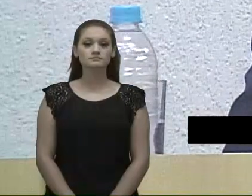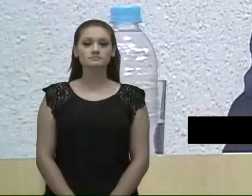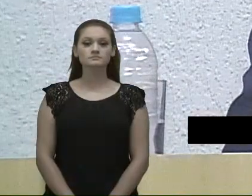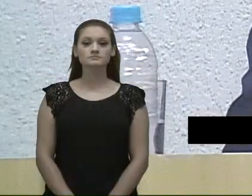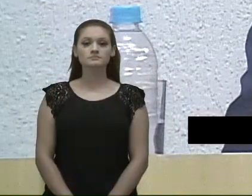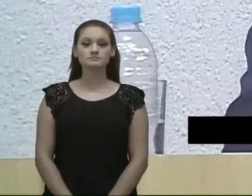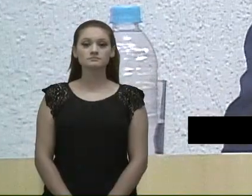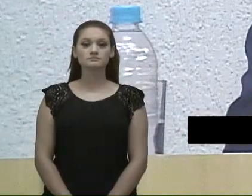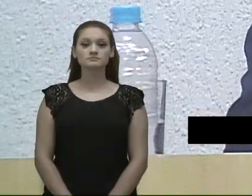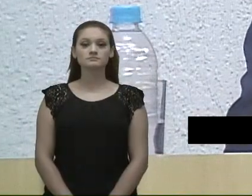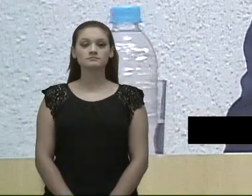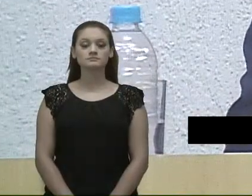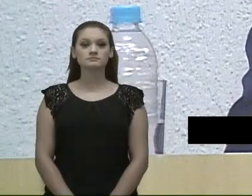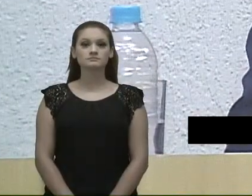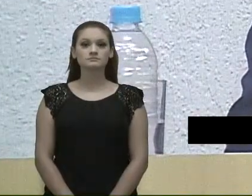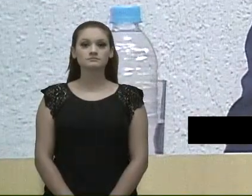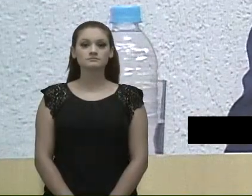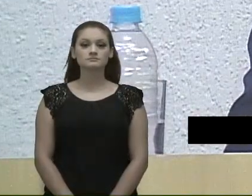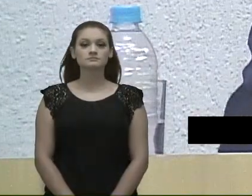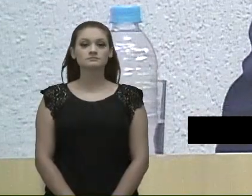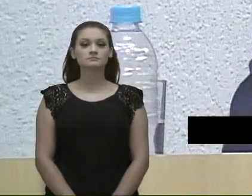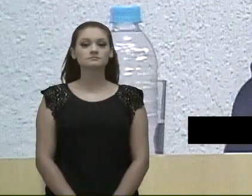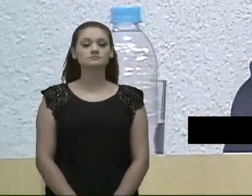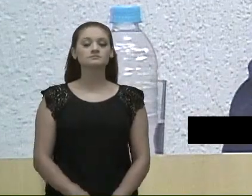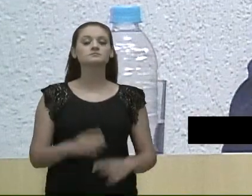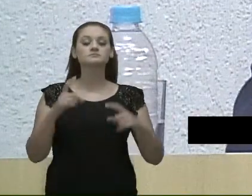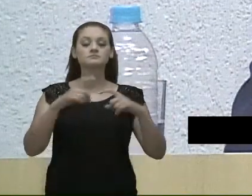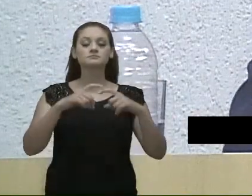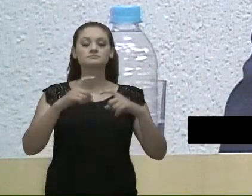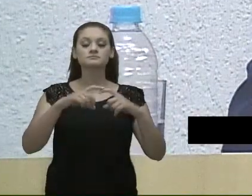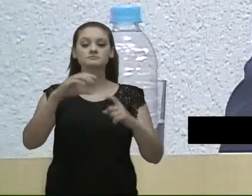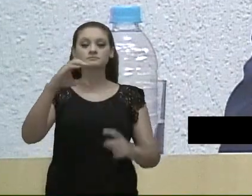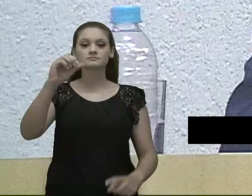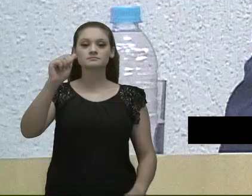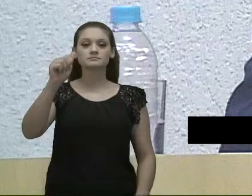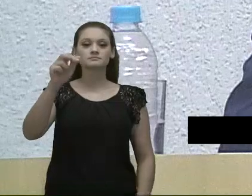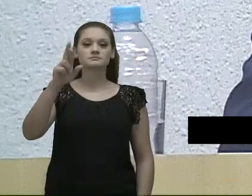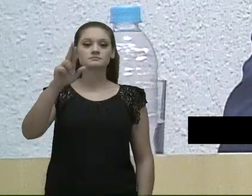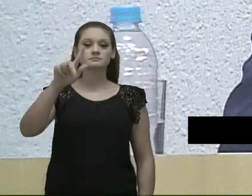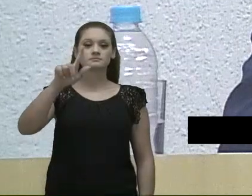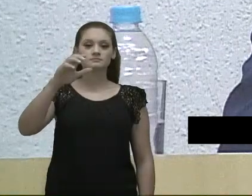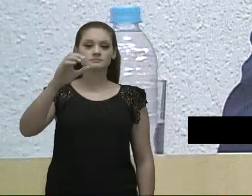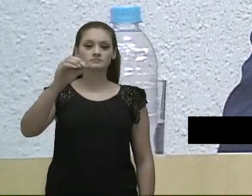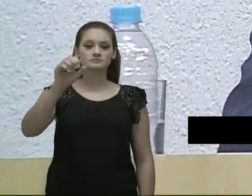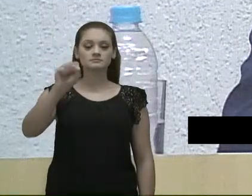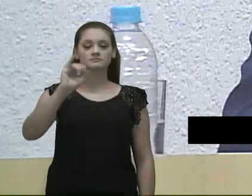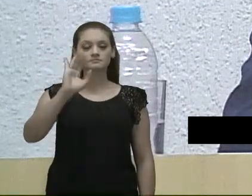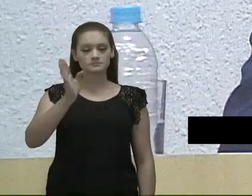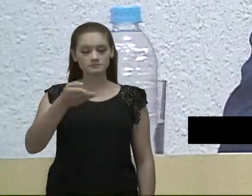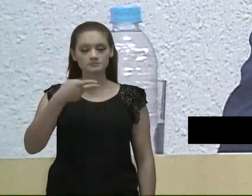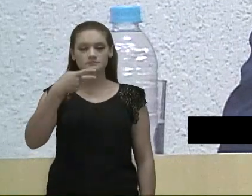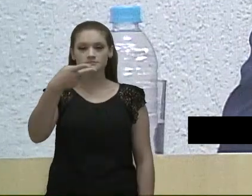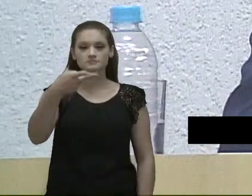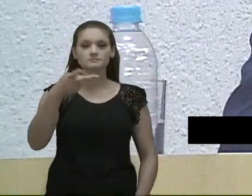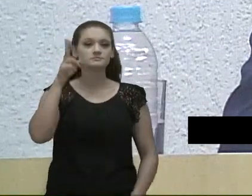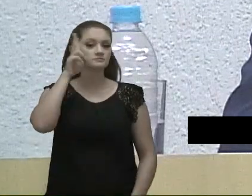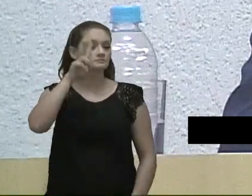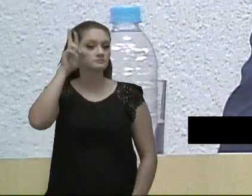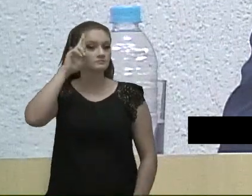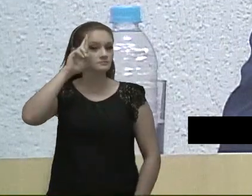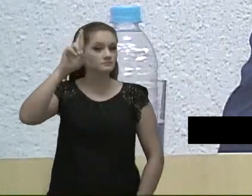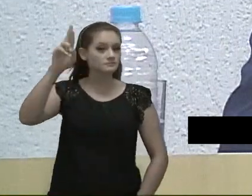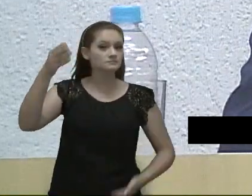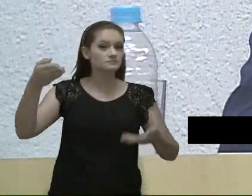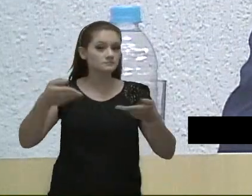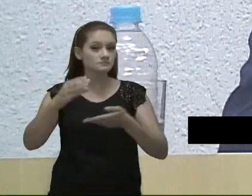Bom, doutor Carlos Guilherme, o senhor já informou o nome completo, local de trabalho. Lembrando que o senhor está sendo ouvido